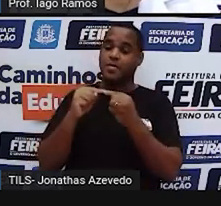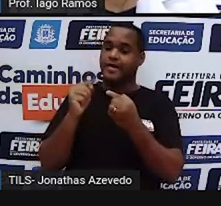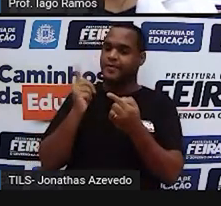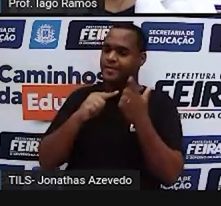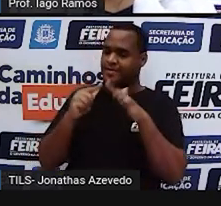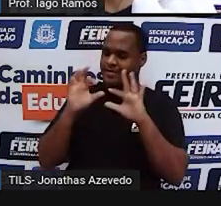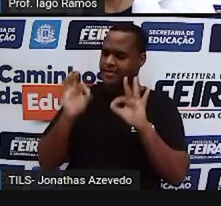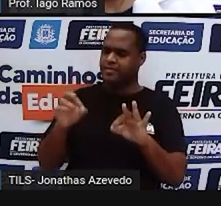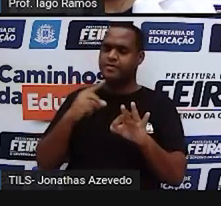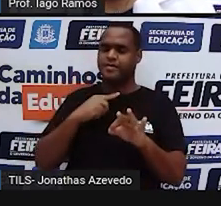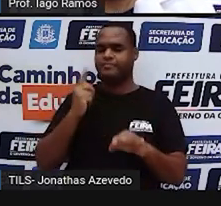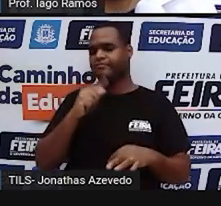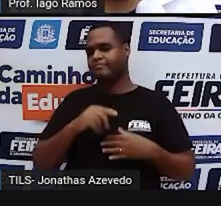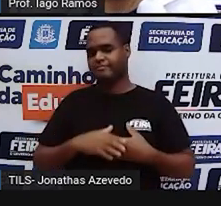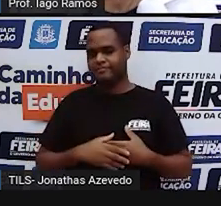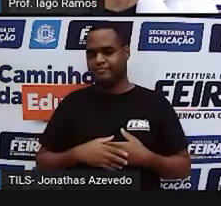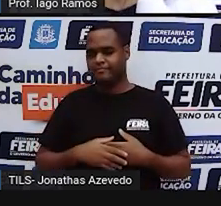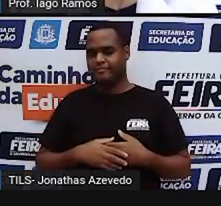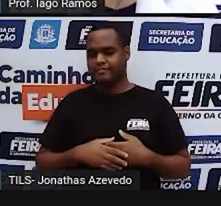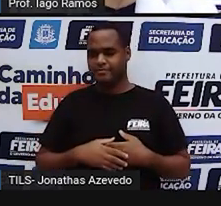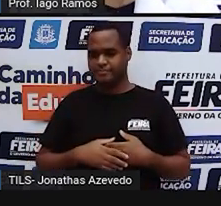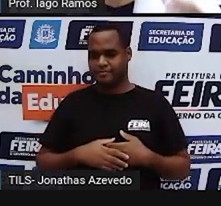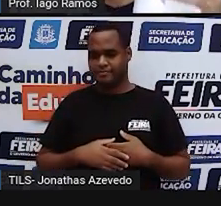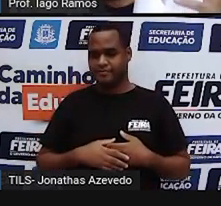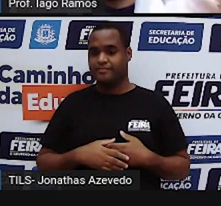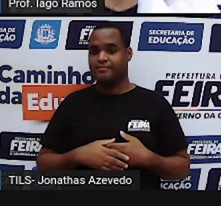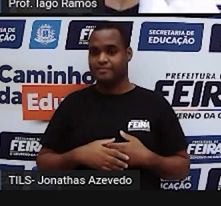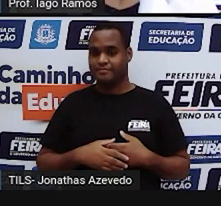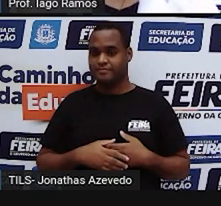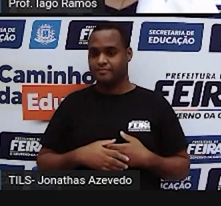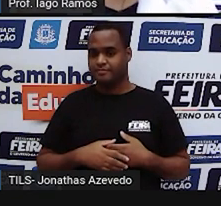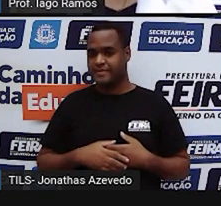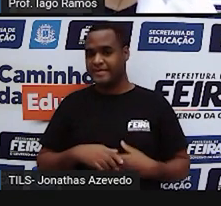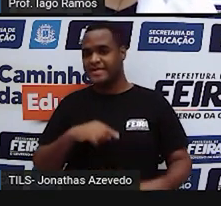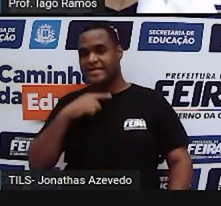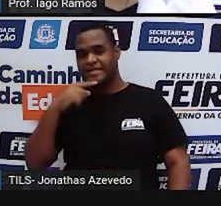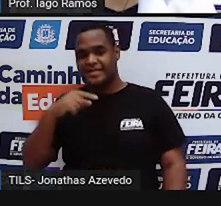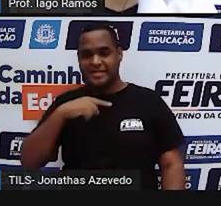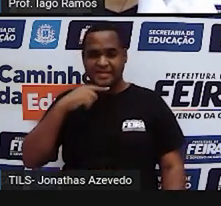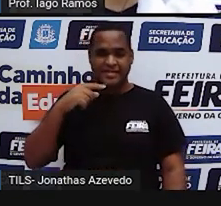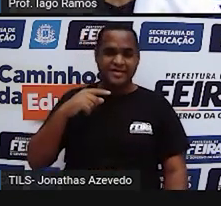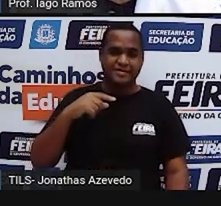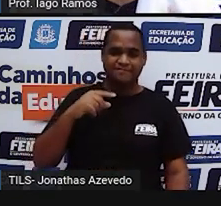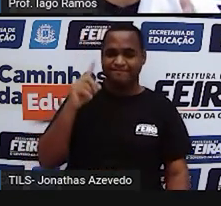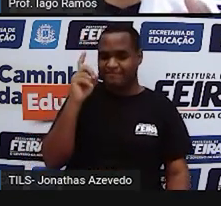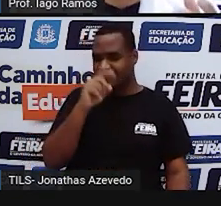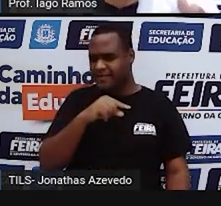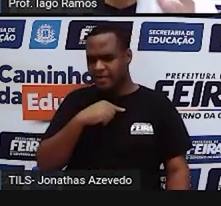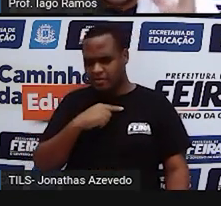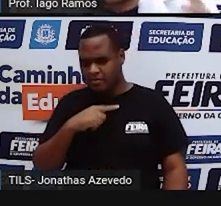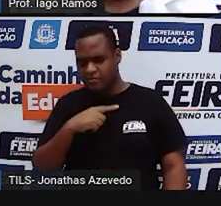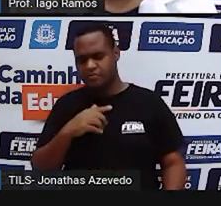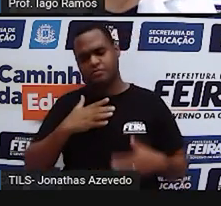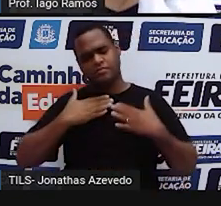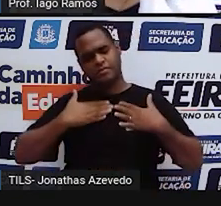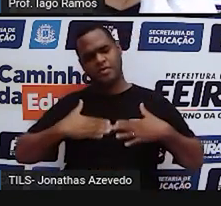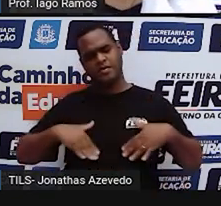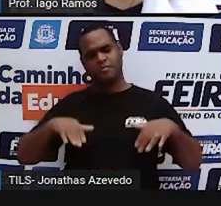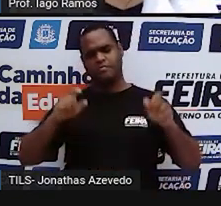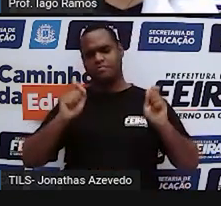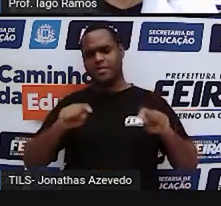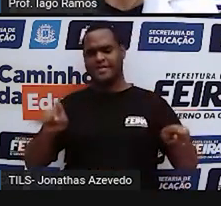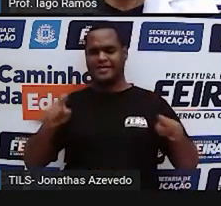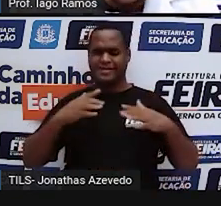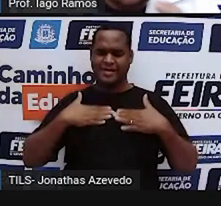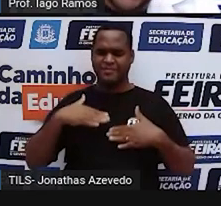truque desse beleza bom ficou alguma dúvida azinha calma não precisa